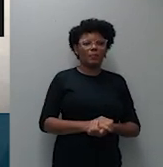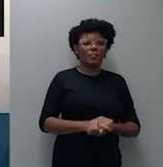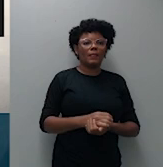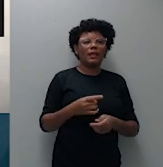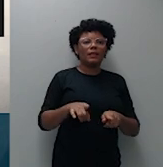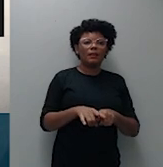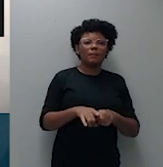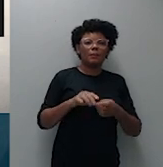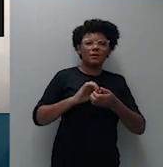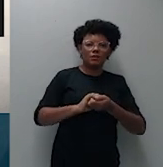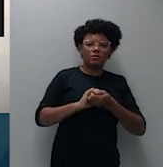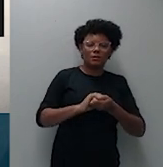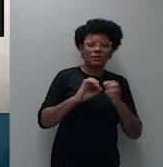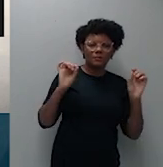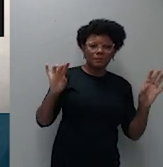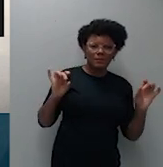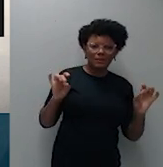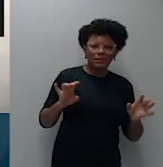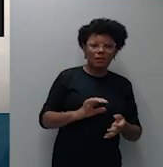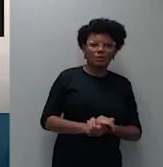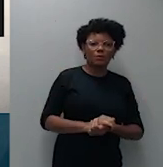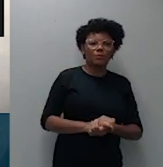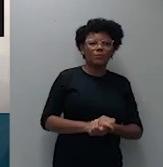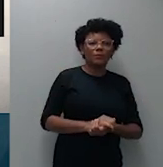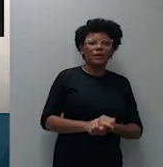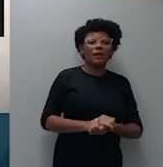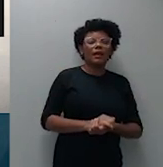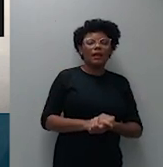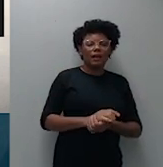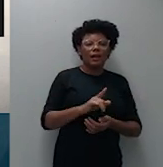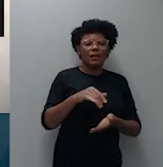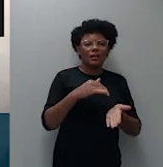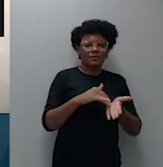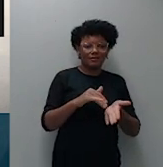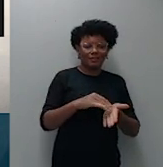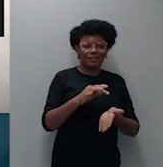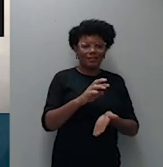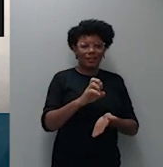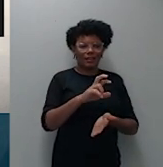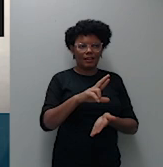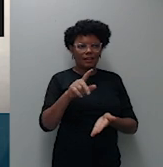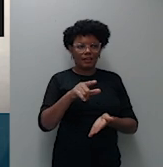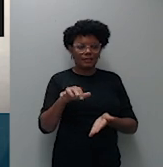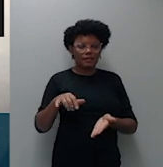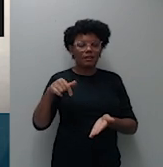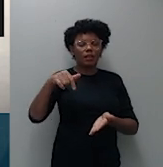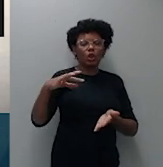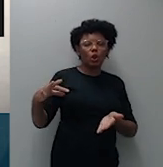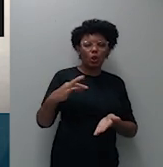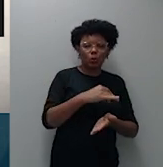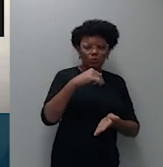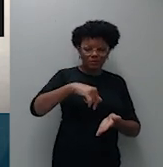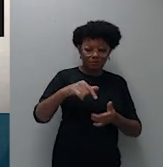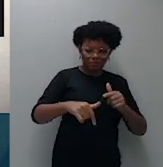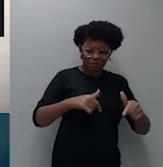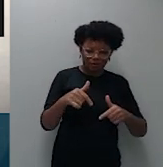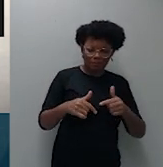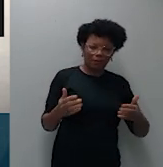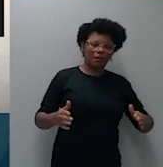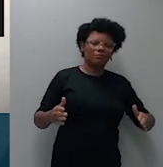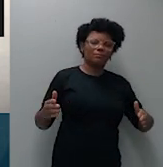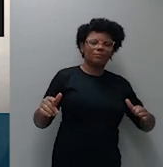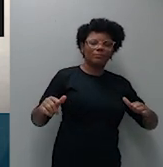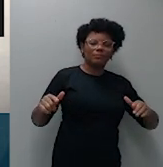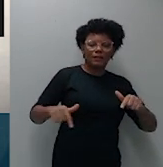faz uma saudação especial a doutora Tereza e todos os servidores que ao longo desse ano